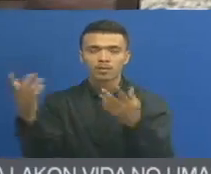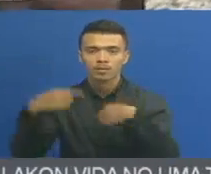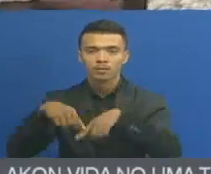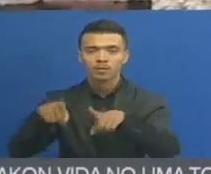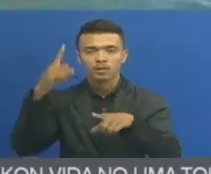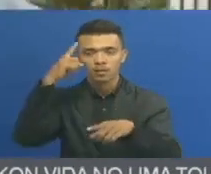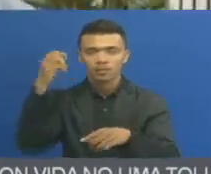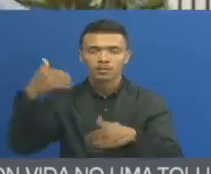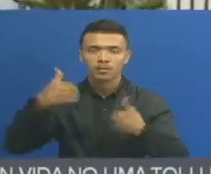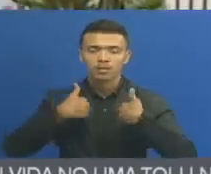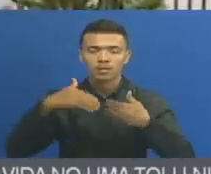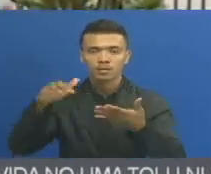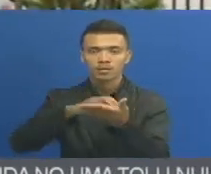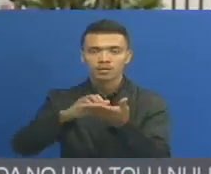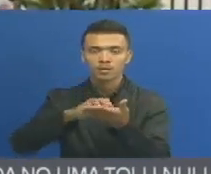licença viagem.